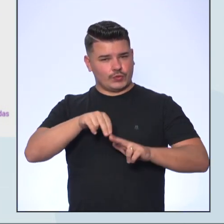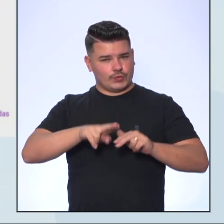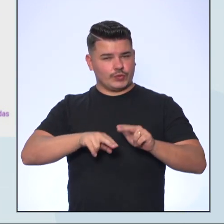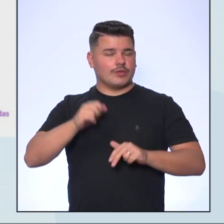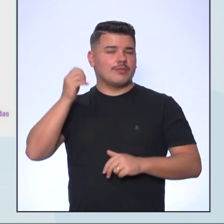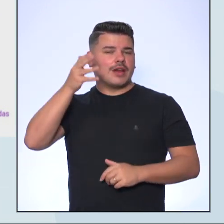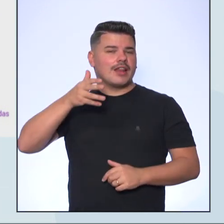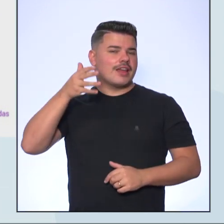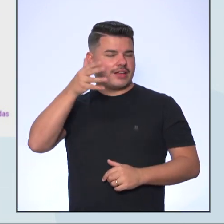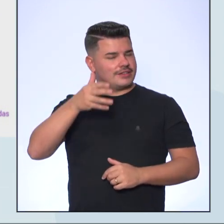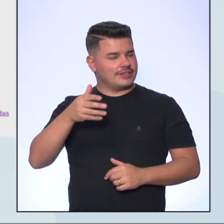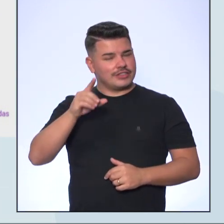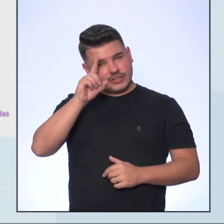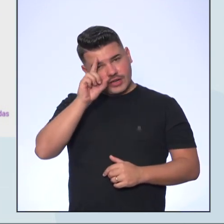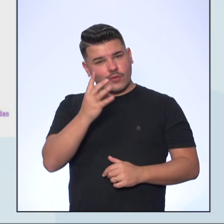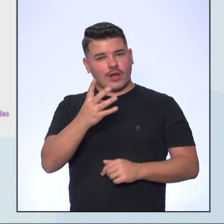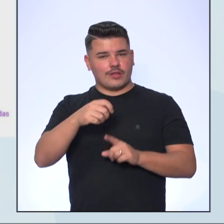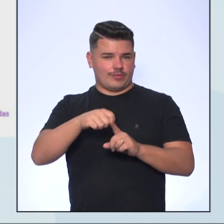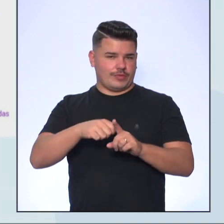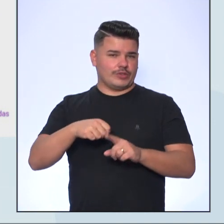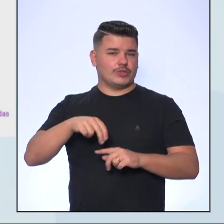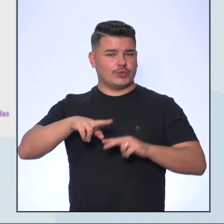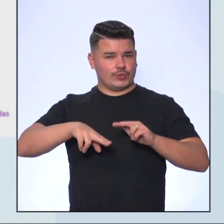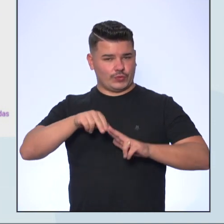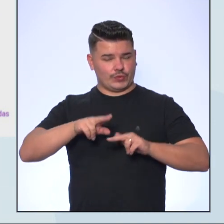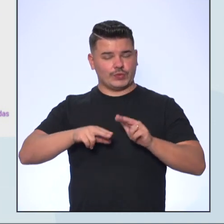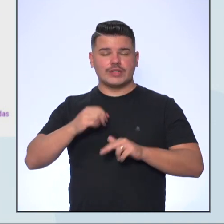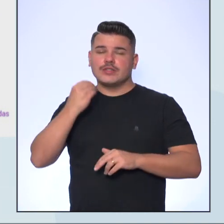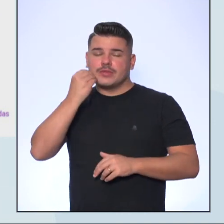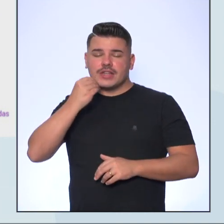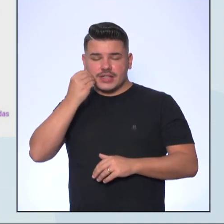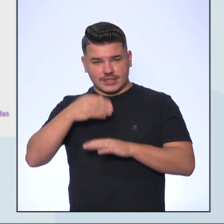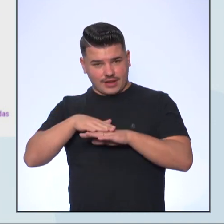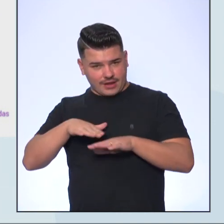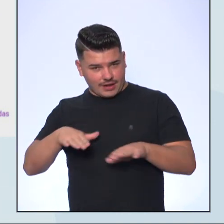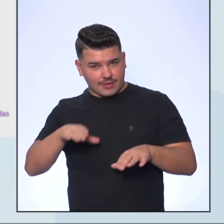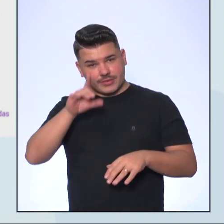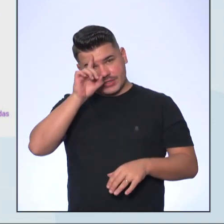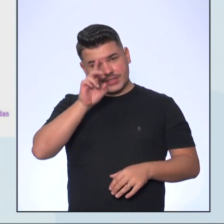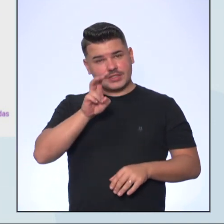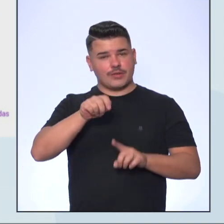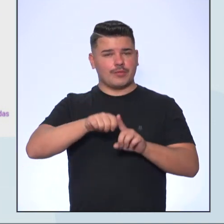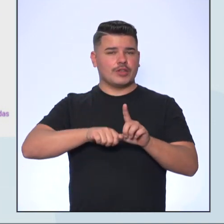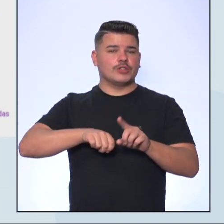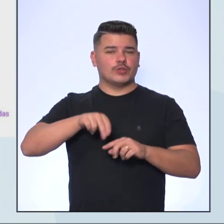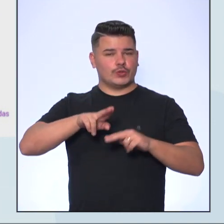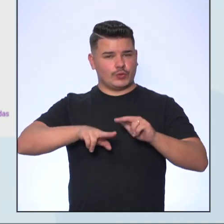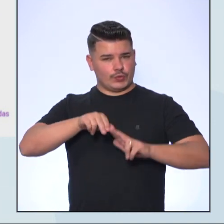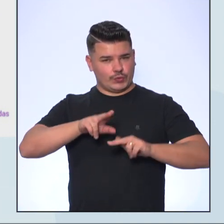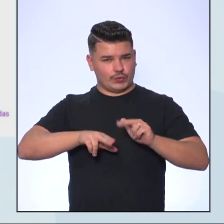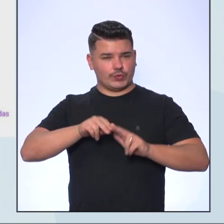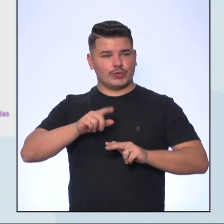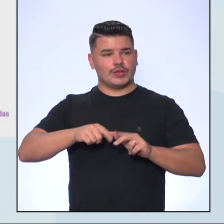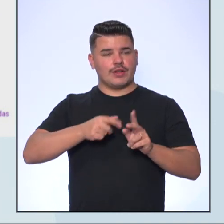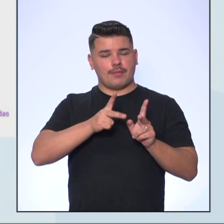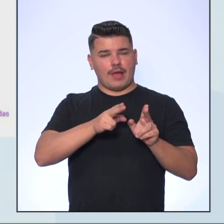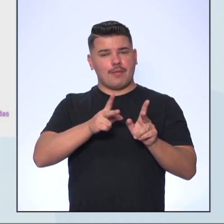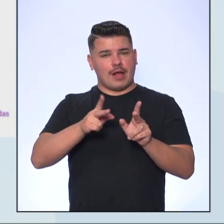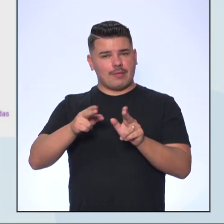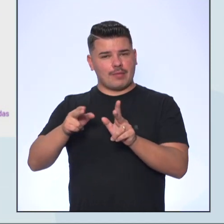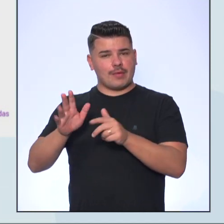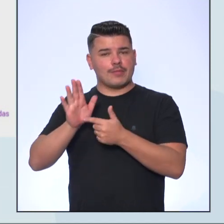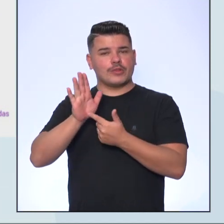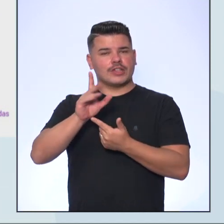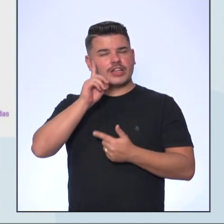de junho, finalização do experimento da semana. 5 de junho, série trajetórias e dia de